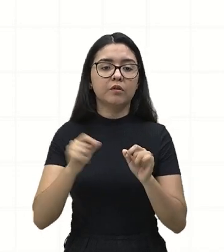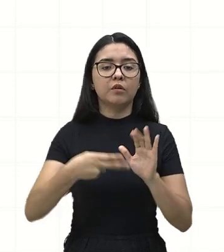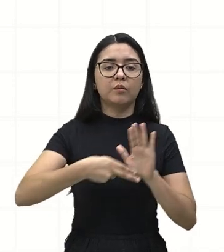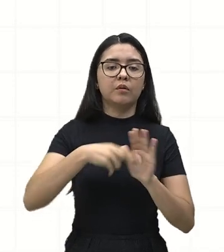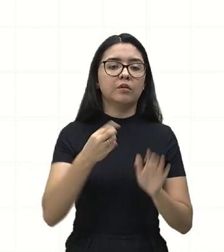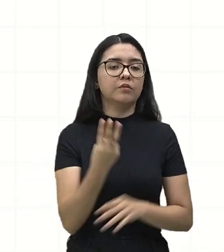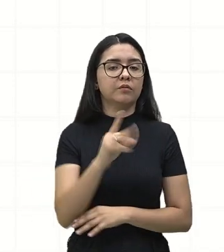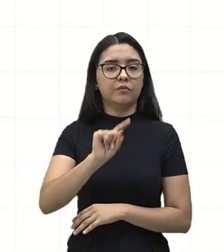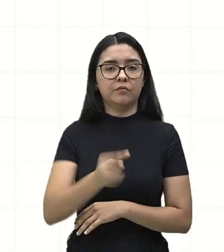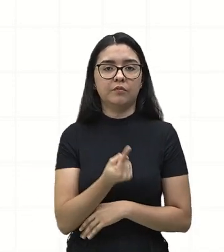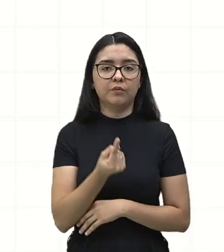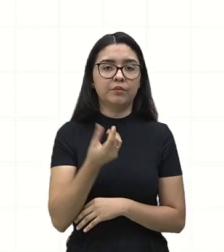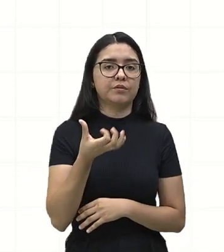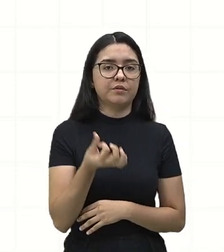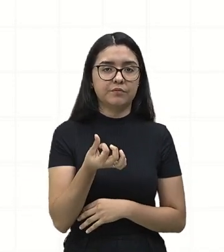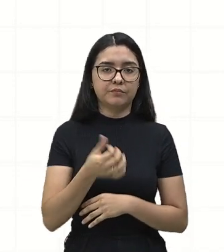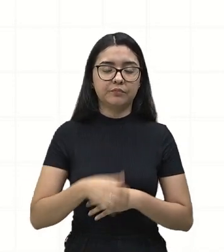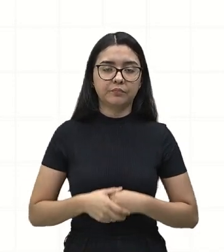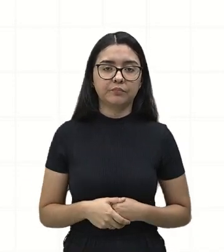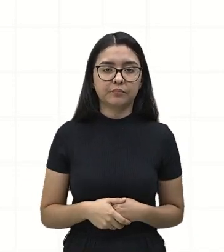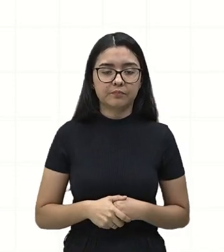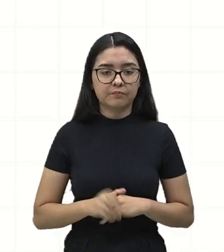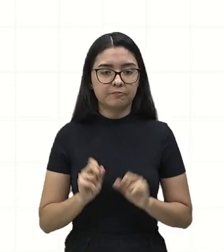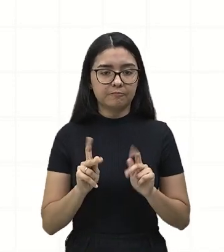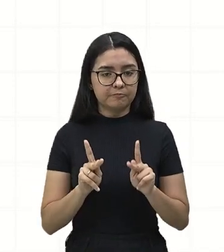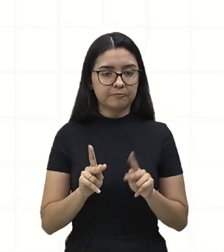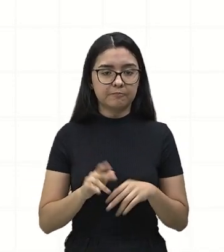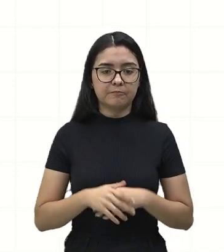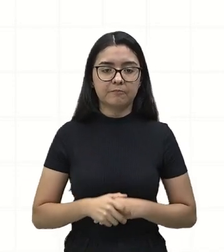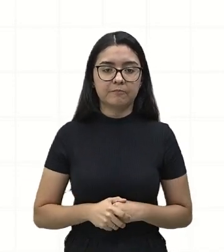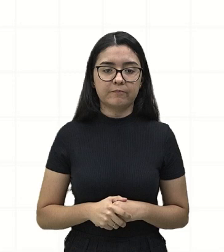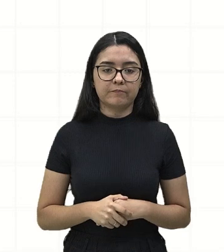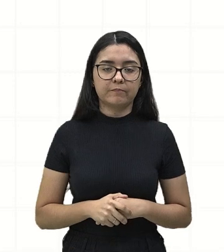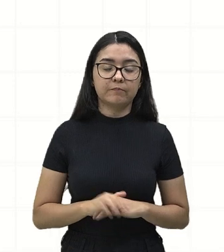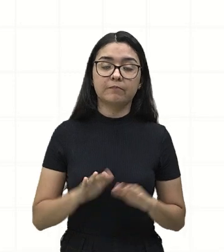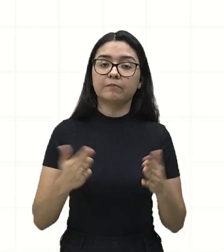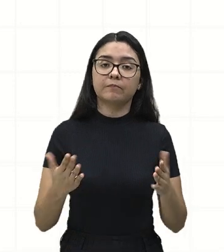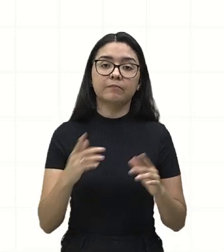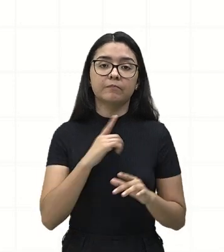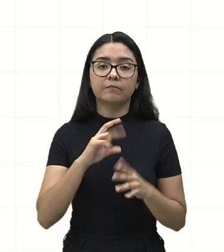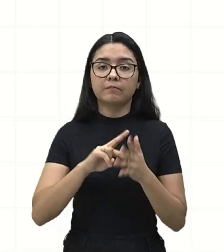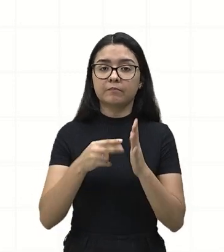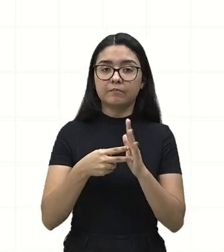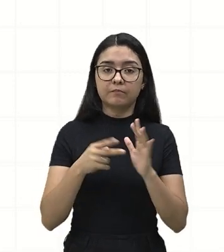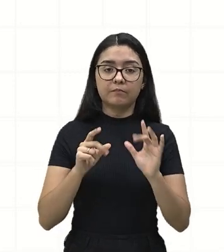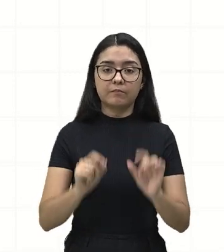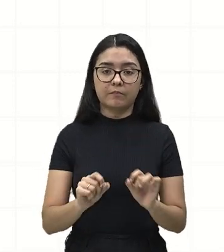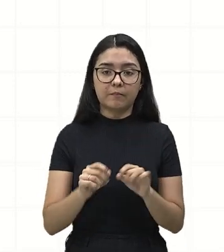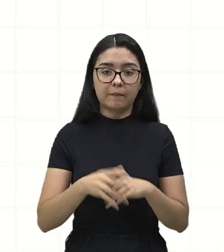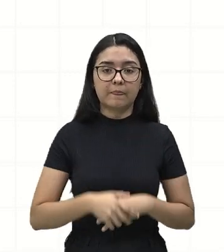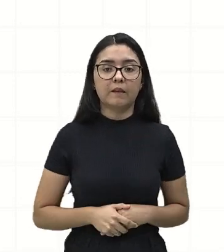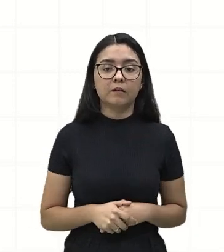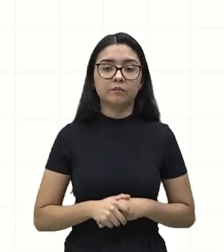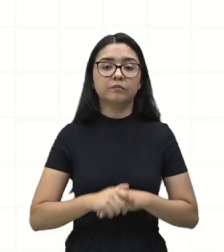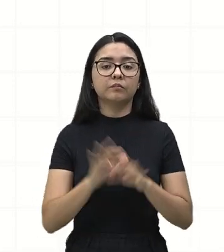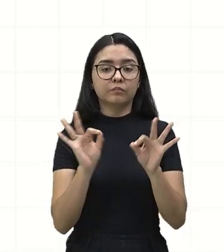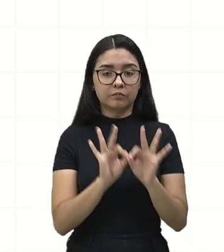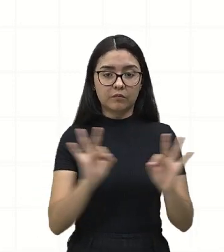a 3,6. Beleza? Então, significa que esse tamanho aqui, ó, vai